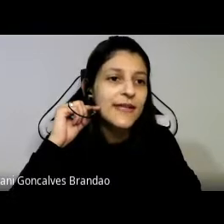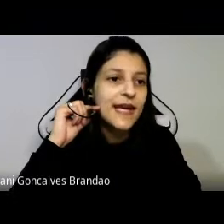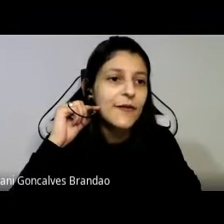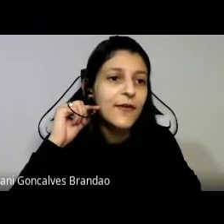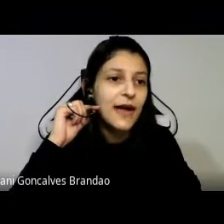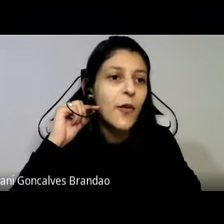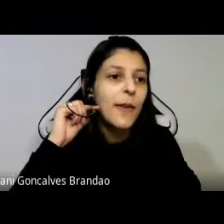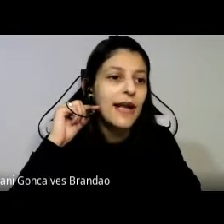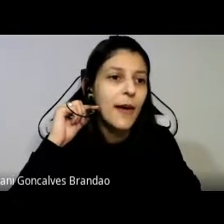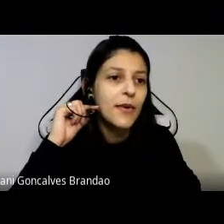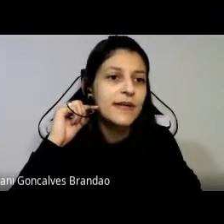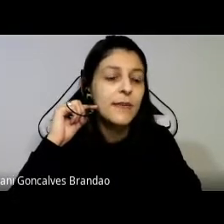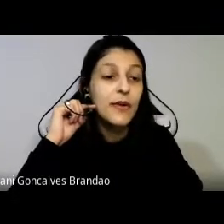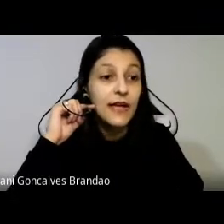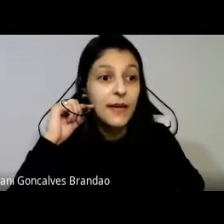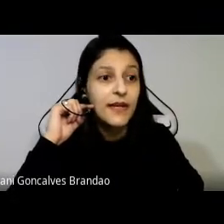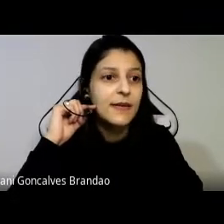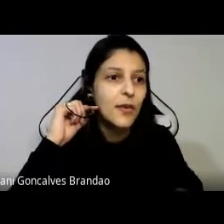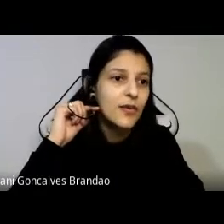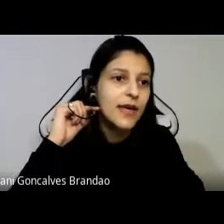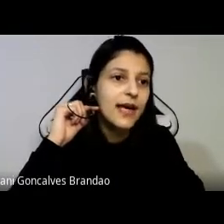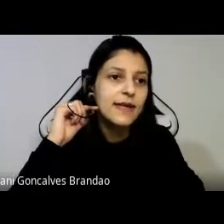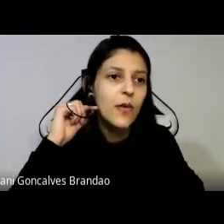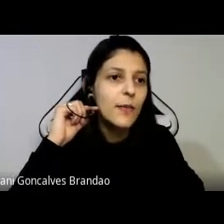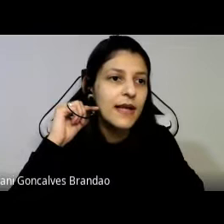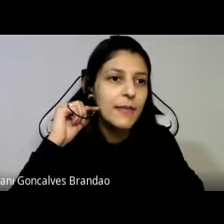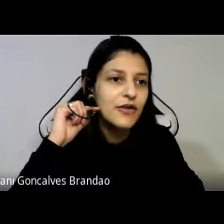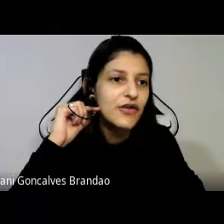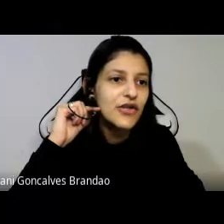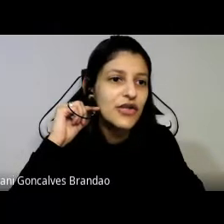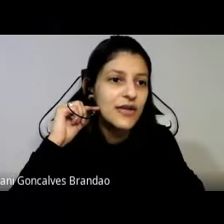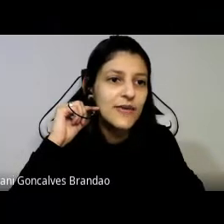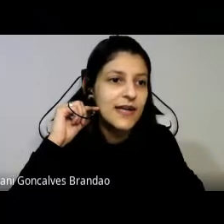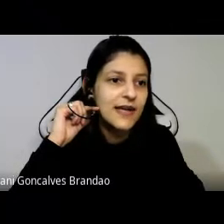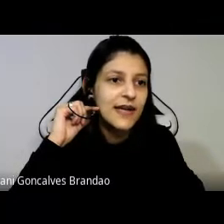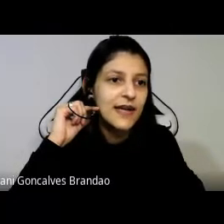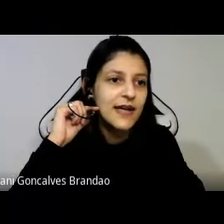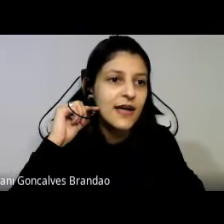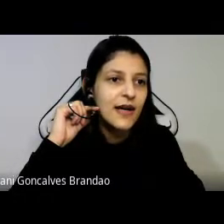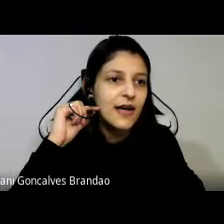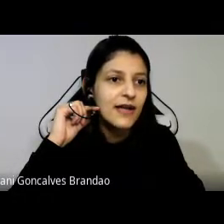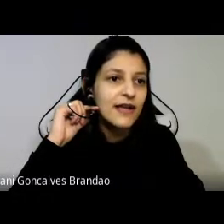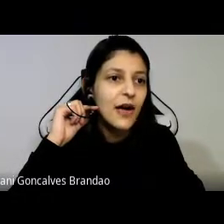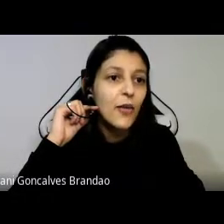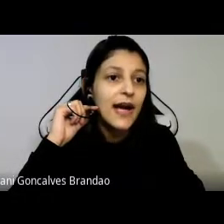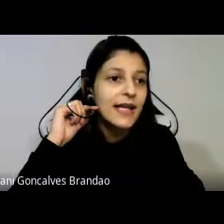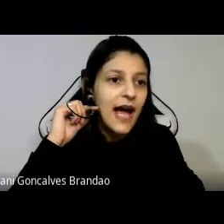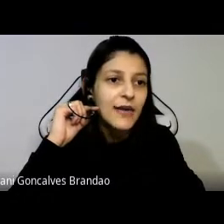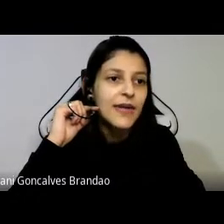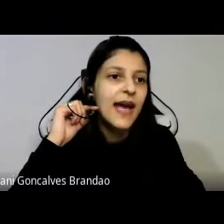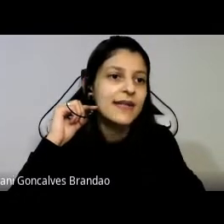quando você vai comparar, por exemplo, Libras e português, são completamente distintos, né? Então,